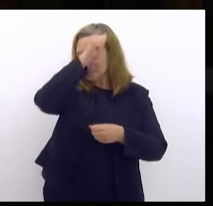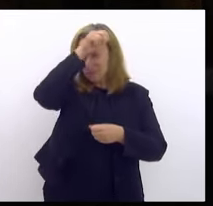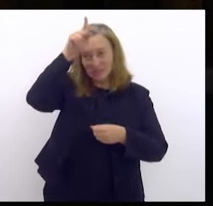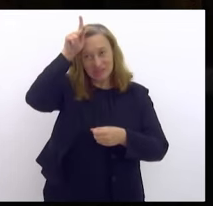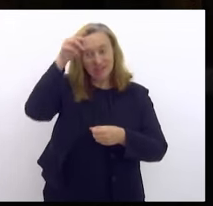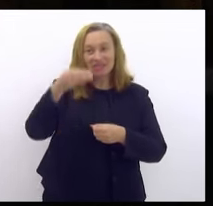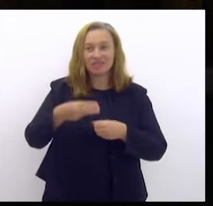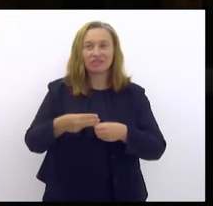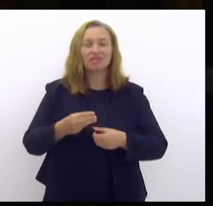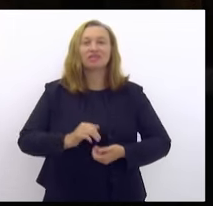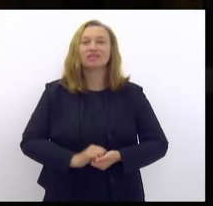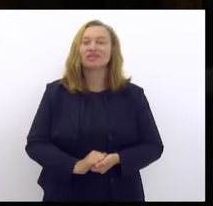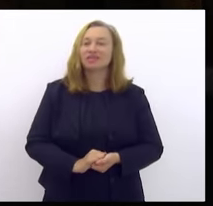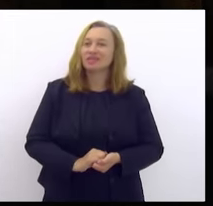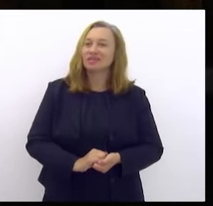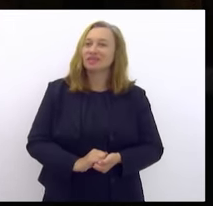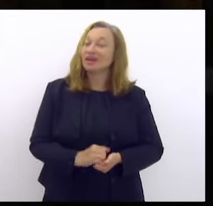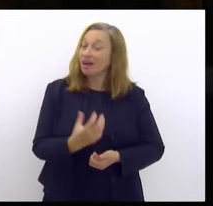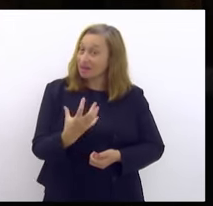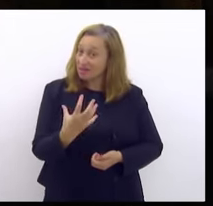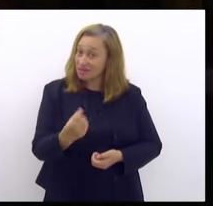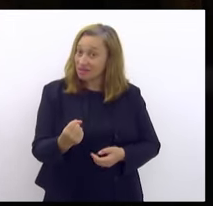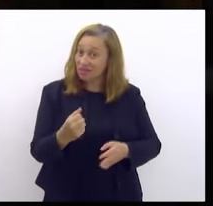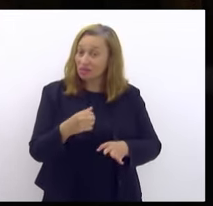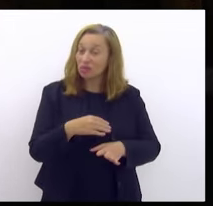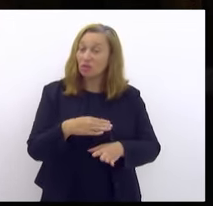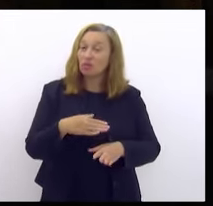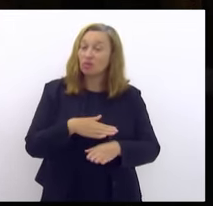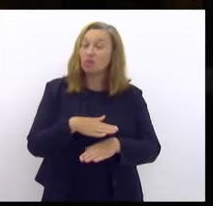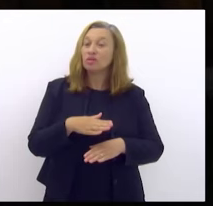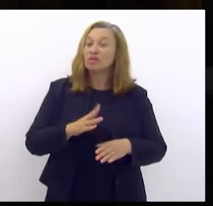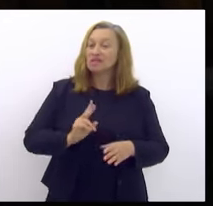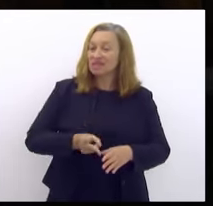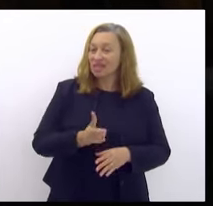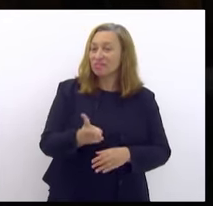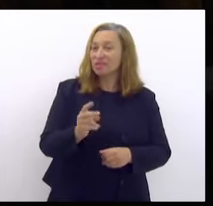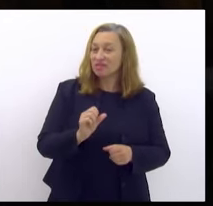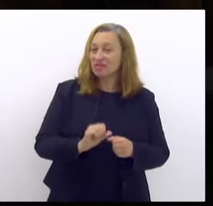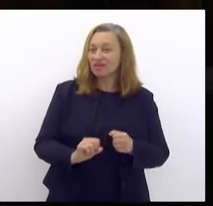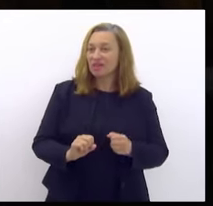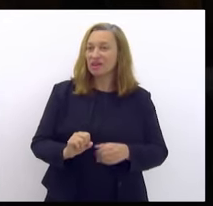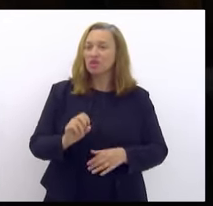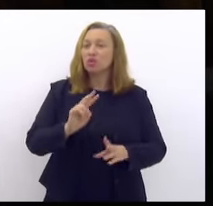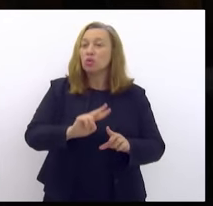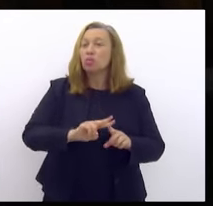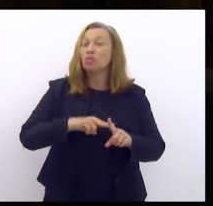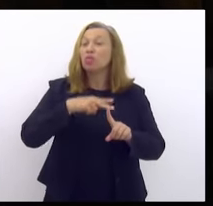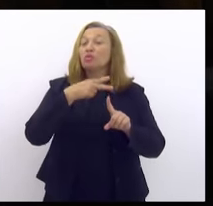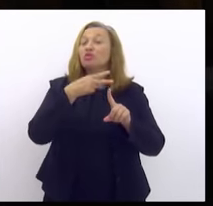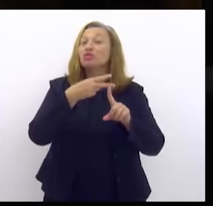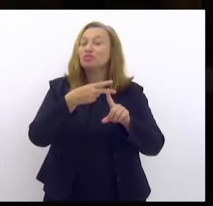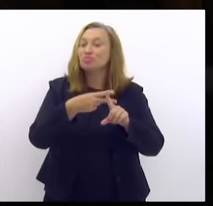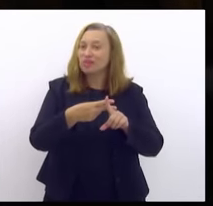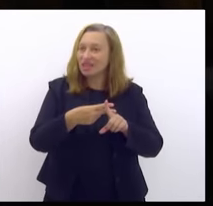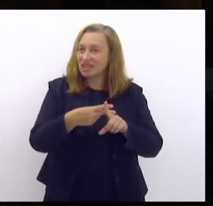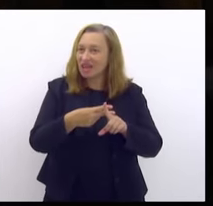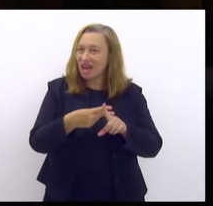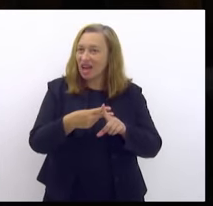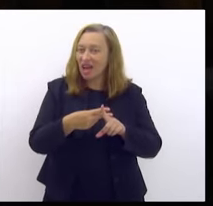o expediente, como faz em todo final de temporada, de multiplicar, não os